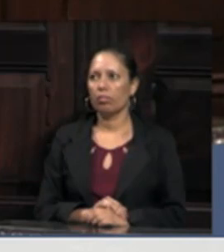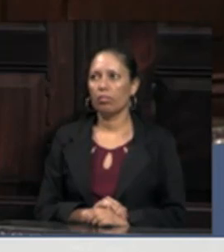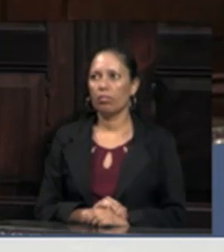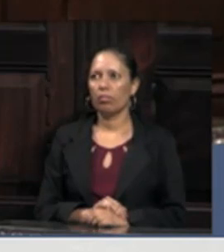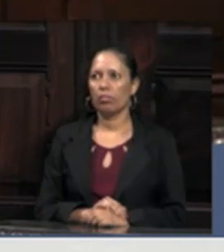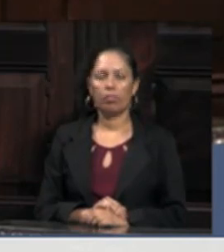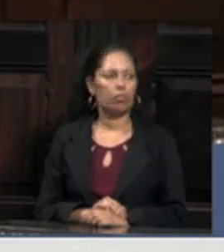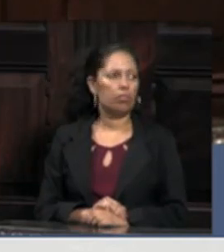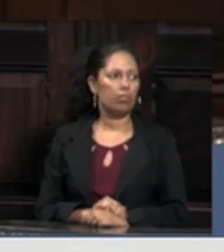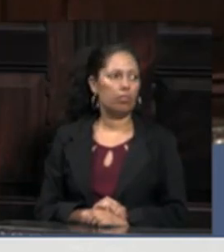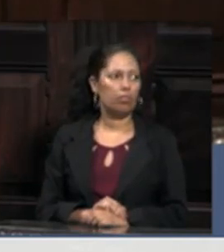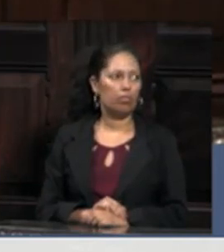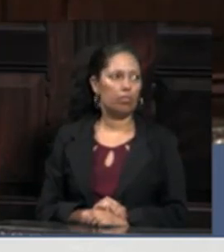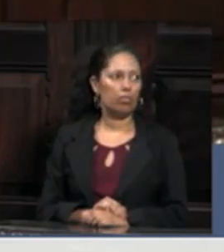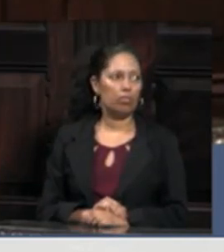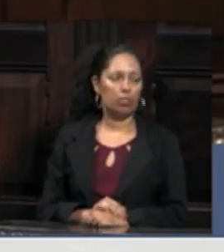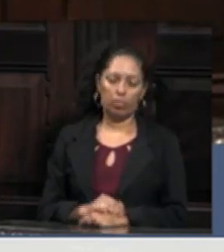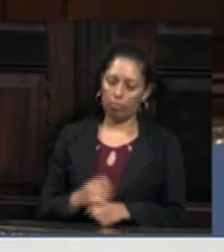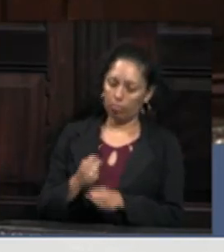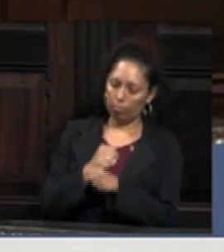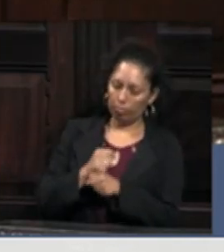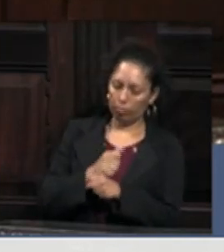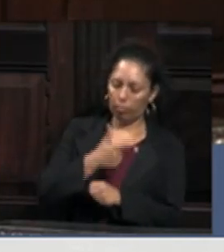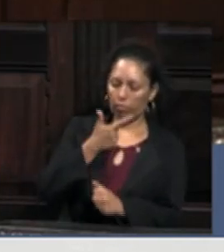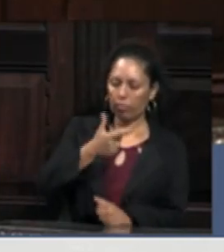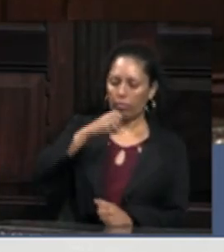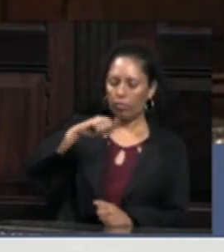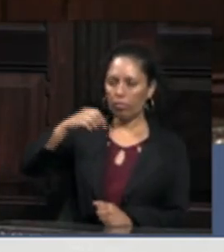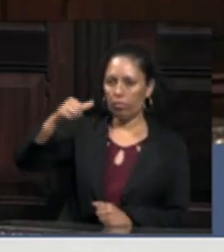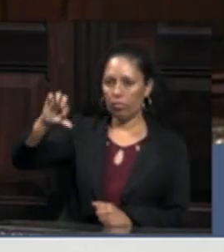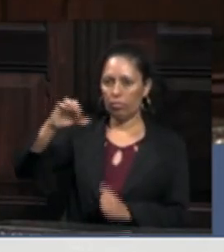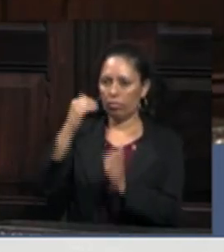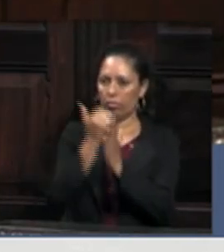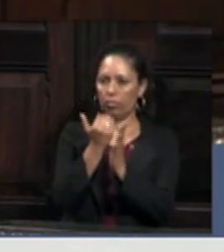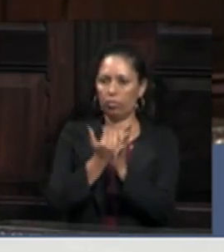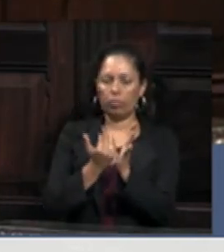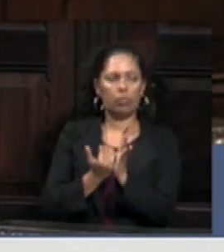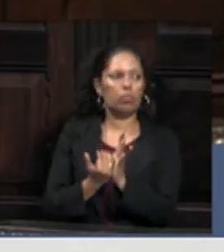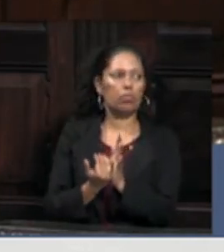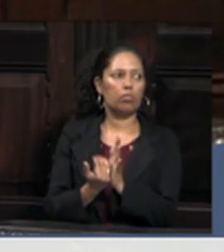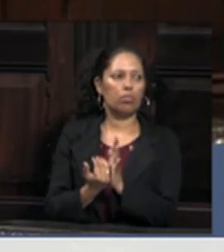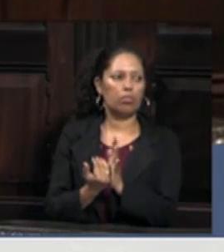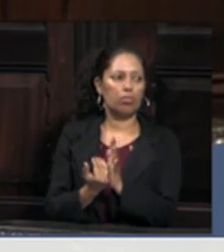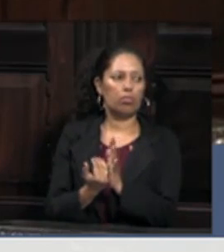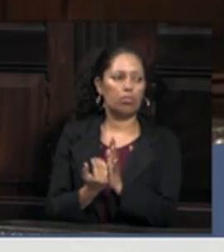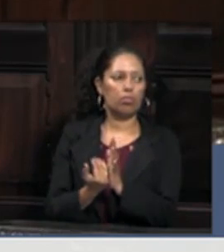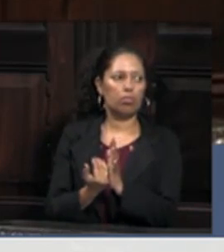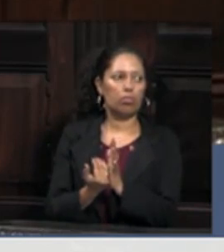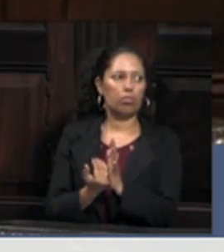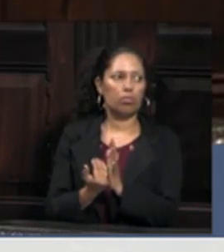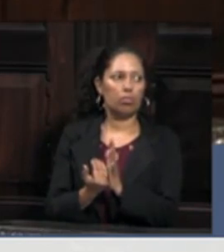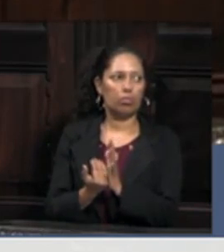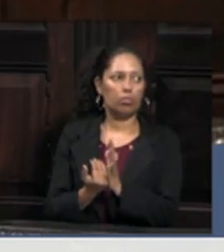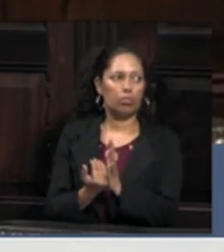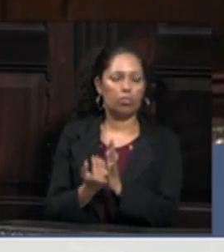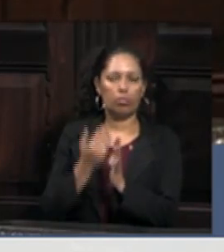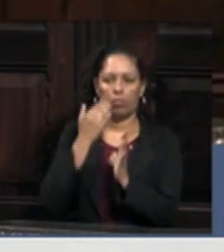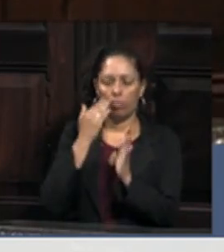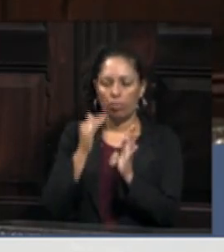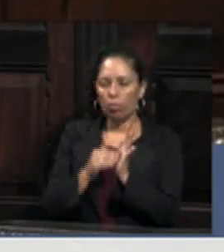Essa peça orçamentária de 2019 é mais do mesmo. Ela não